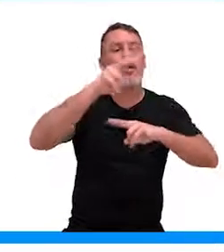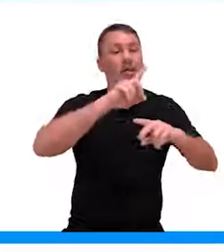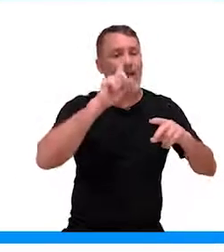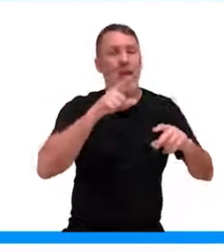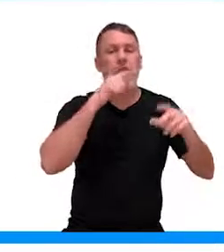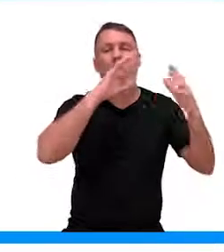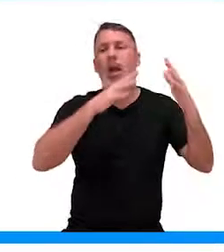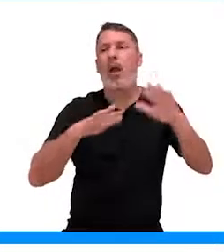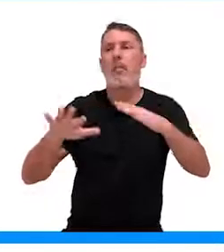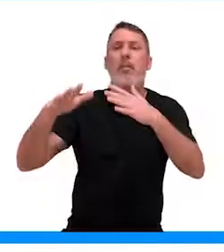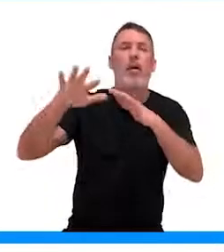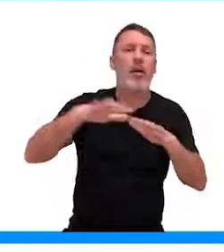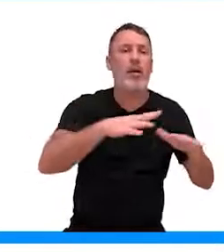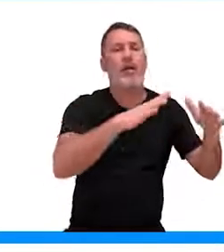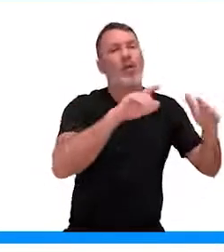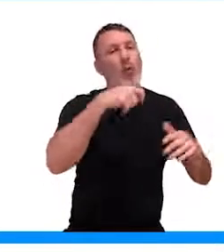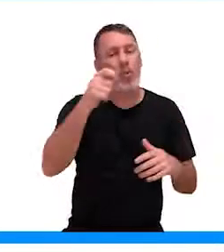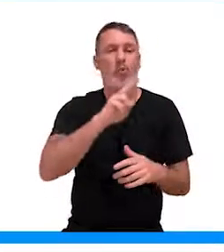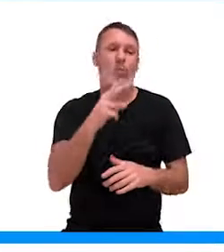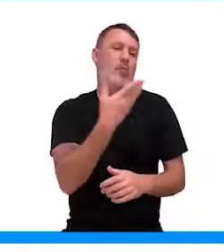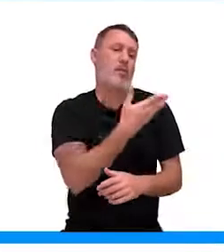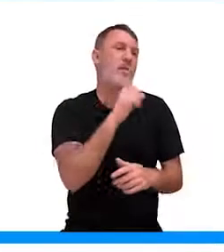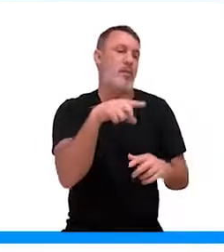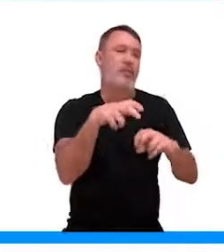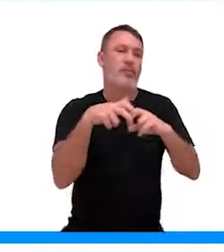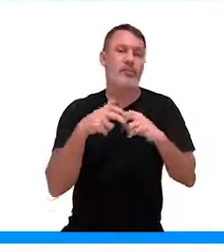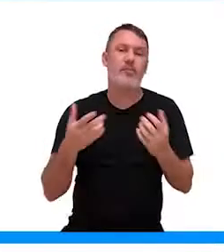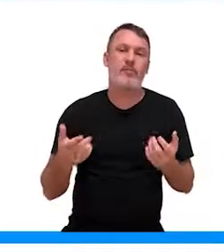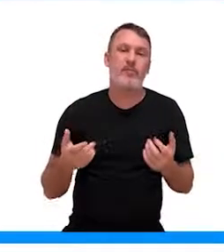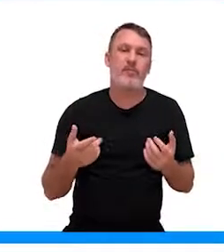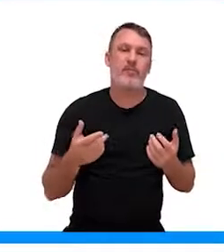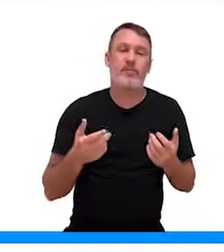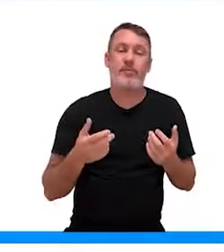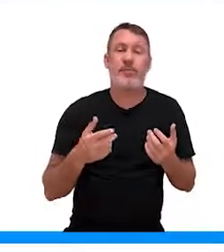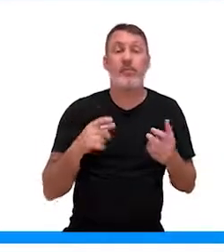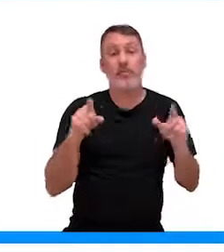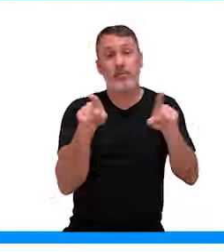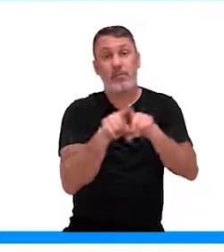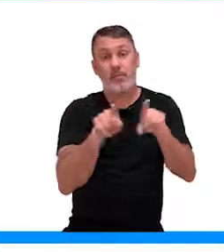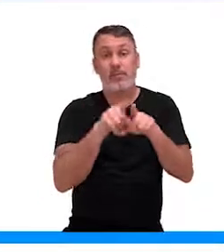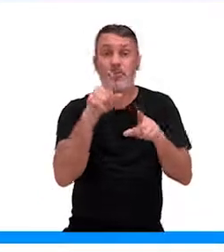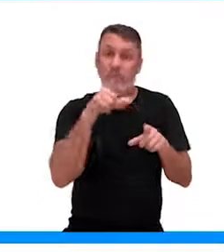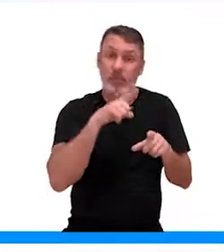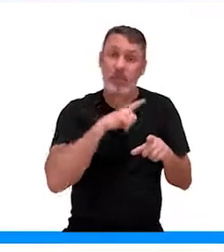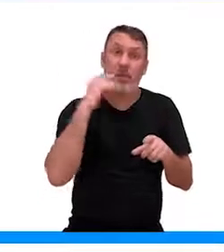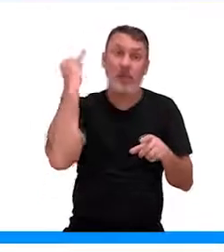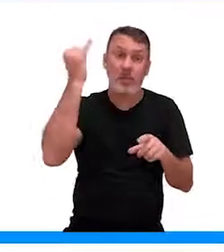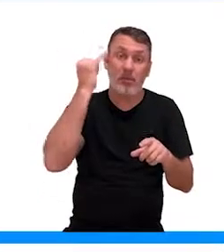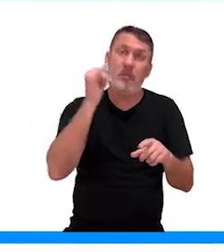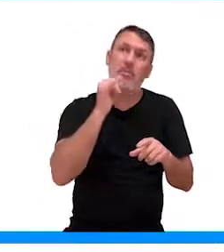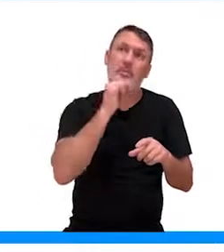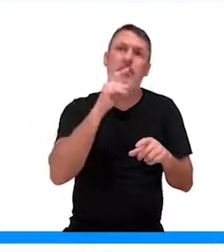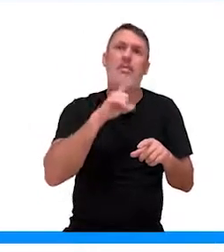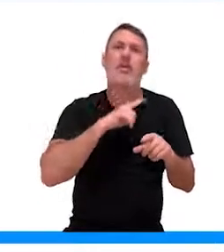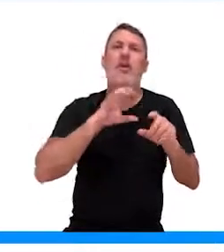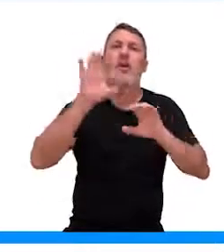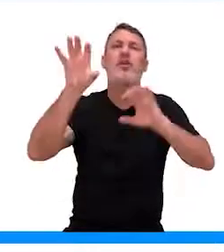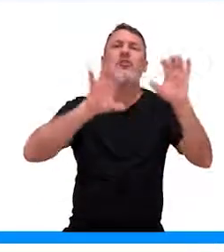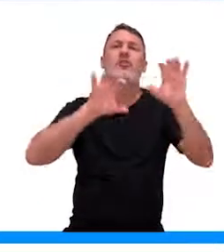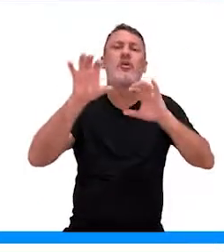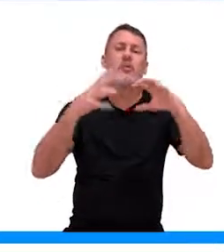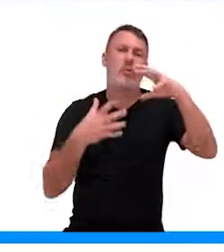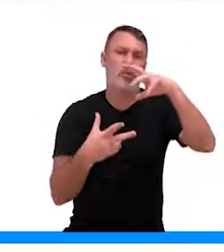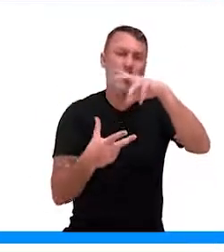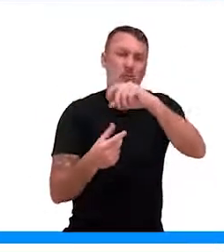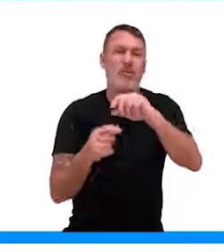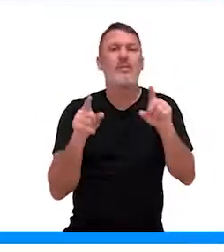que permite, por exemplo, o aquecimento de importantes regiões, tá, em determinadas